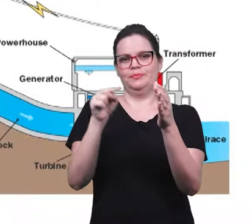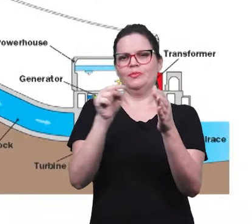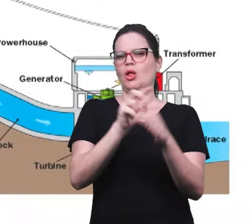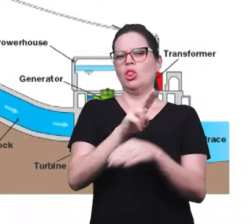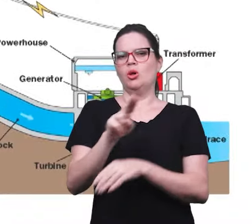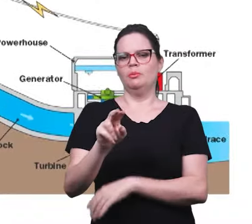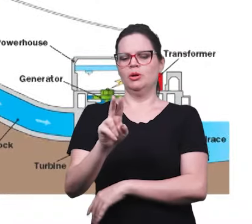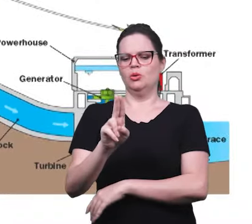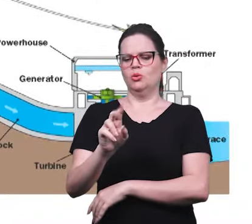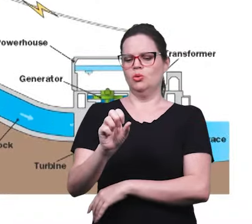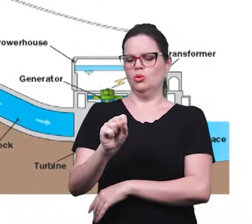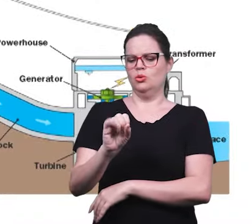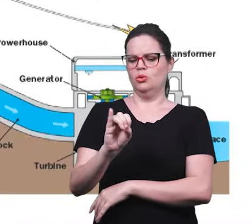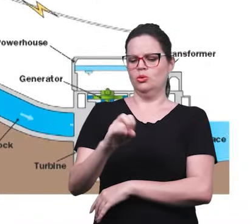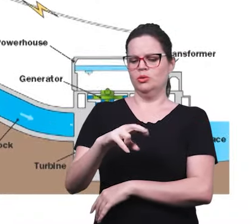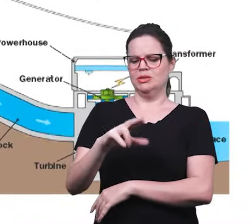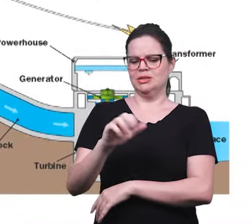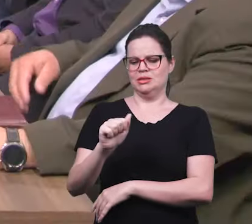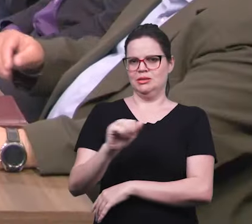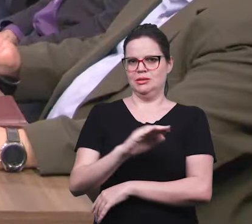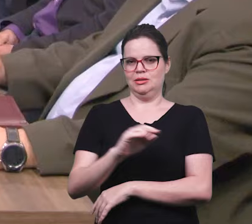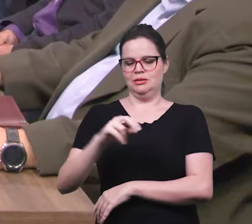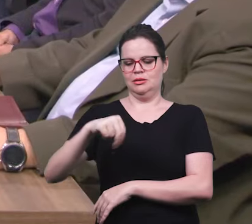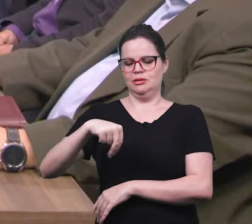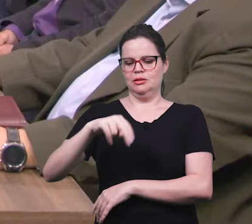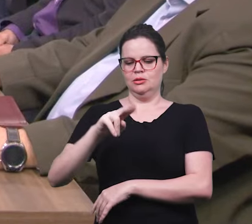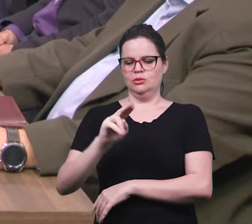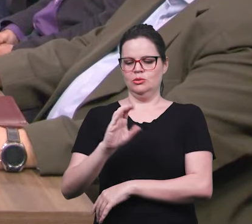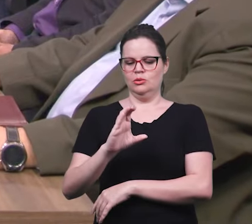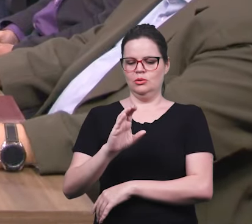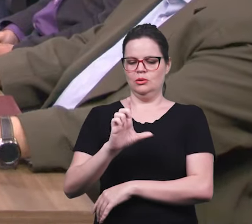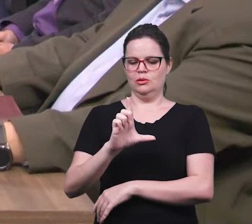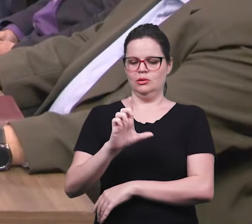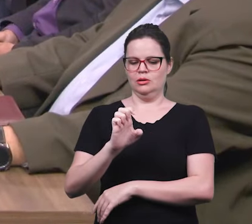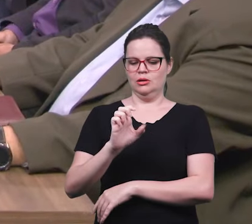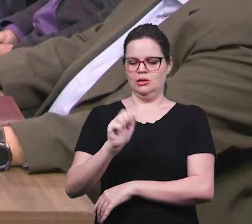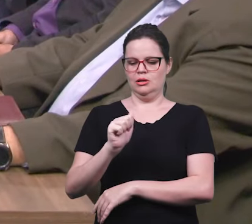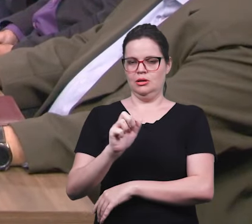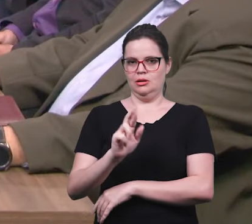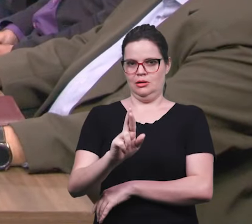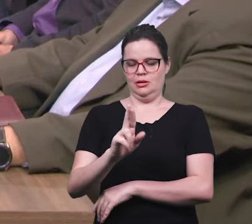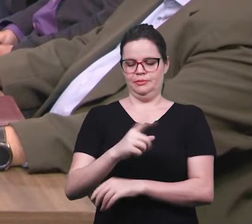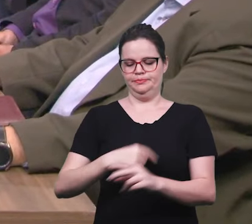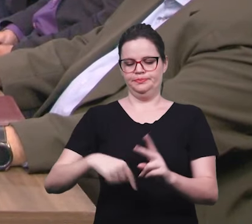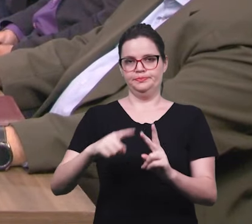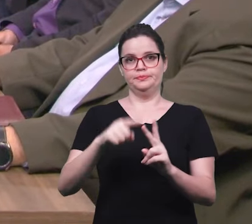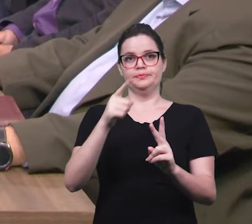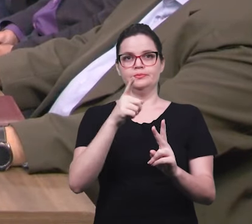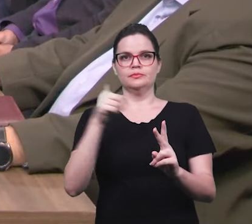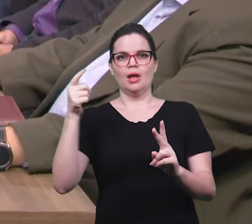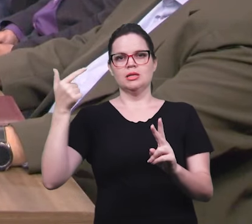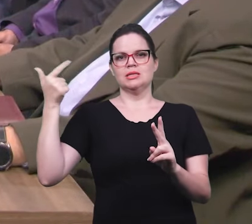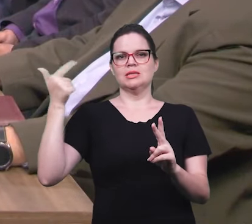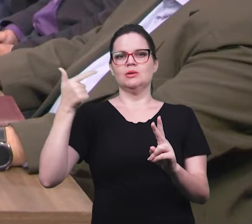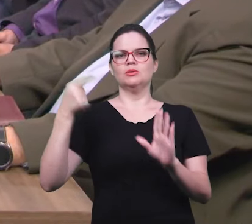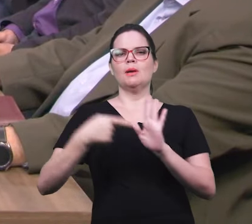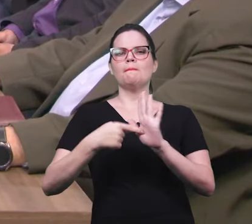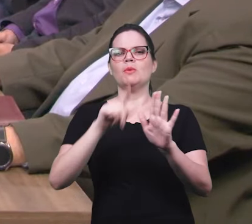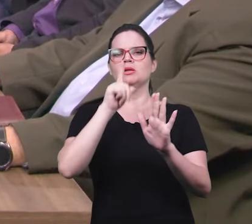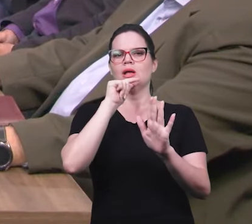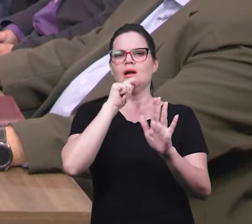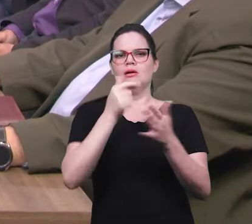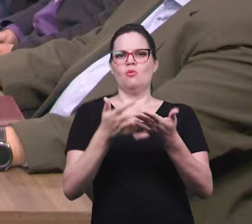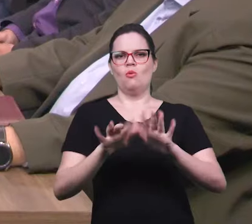nuclear, né? Uma usina termoelétrica nuclear. A segunda figura à direita ali por variação de maré, há uma